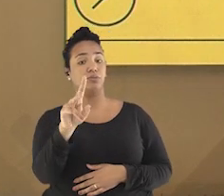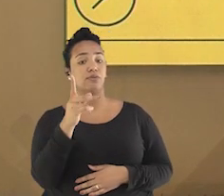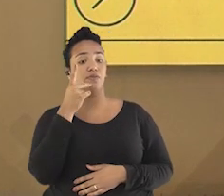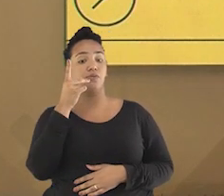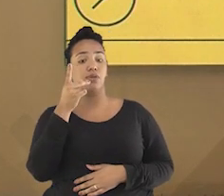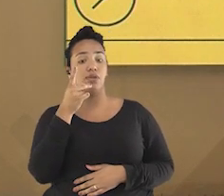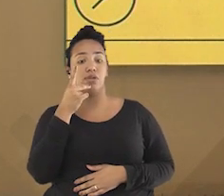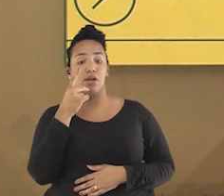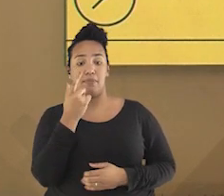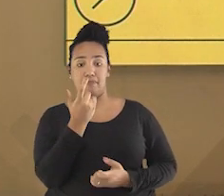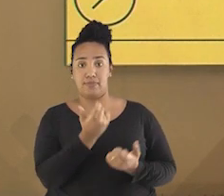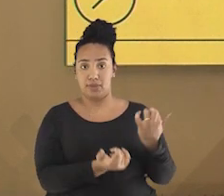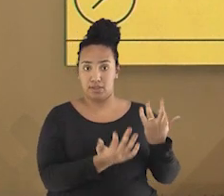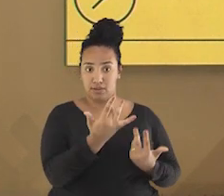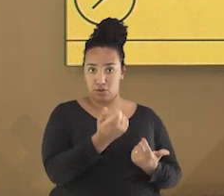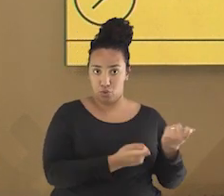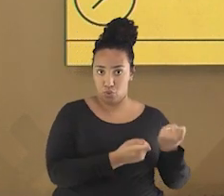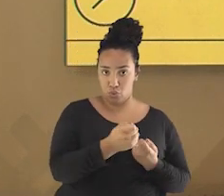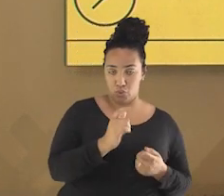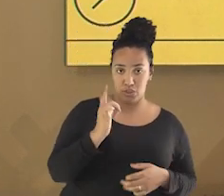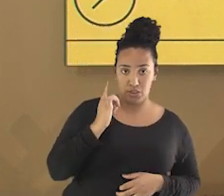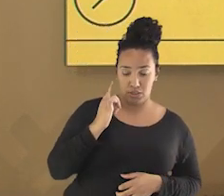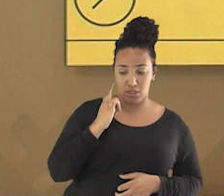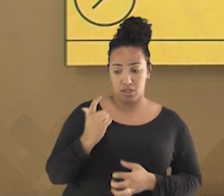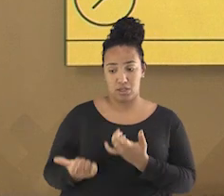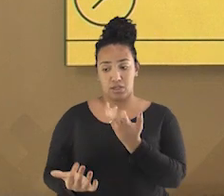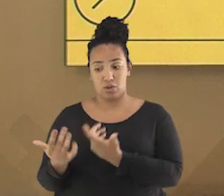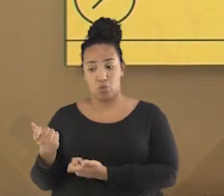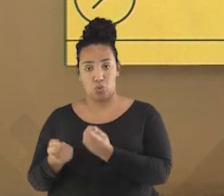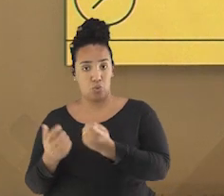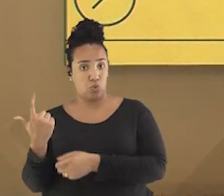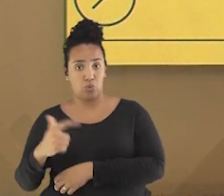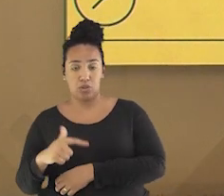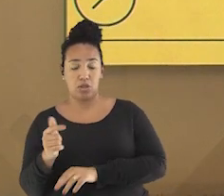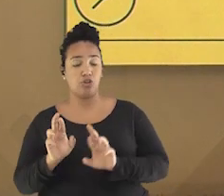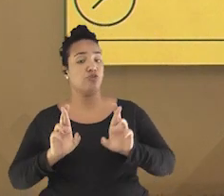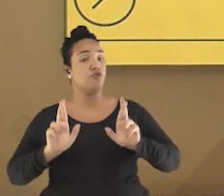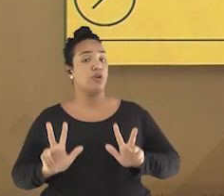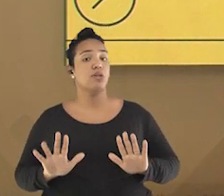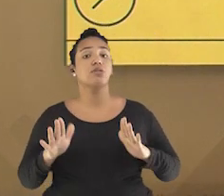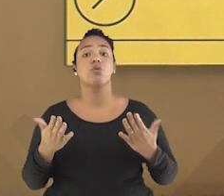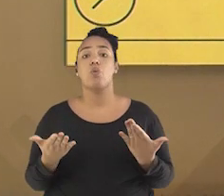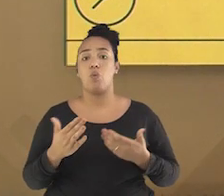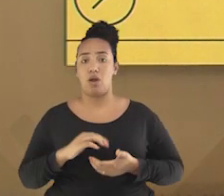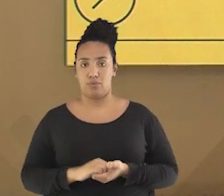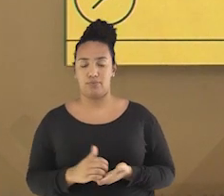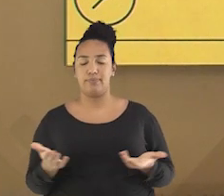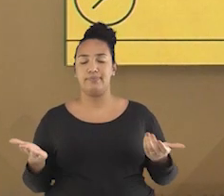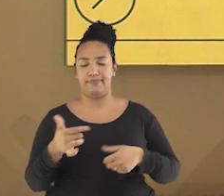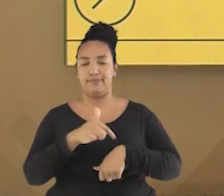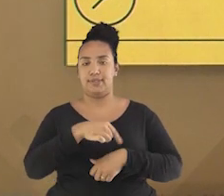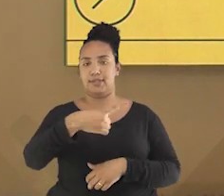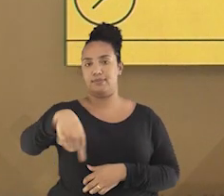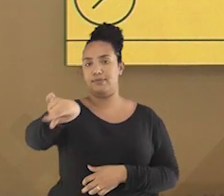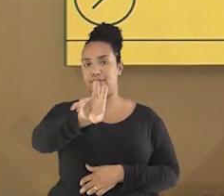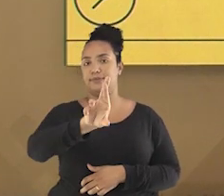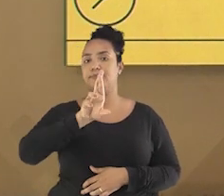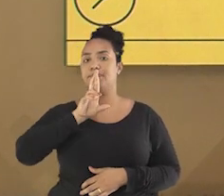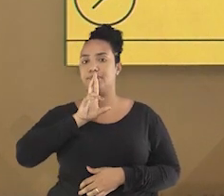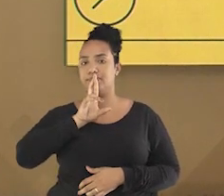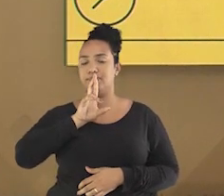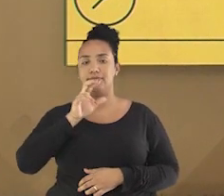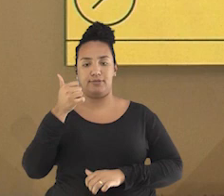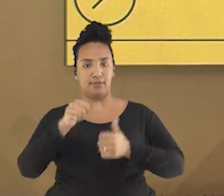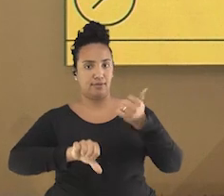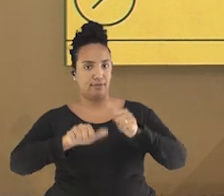principal diferença das queimadas controladas para as queimadas descontroladas? Eu vou dar mais um tempo